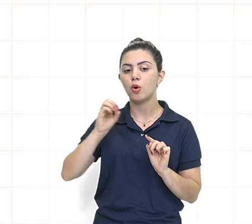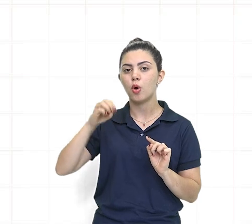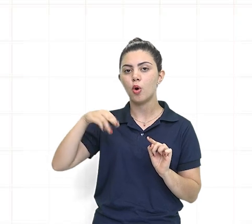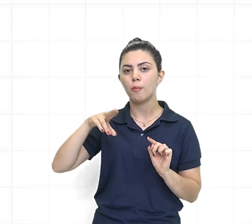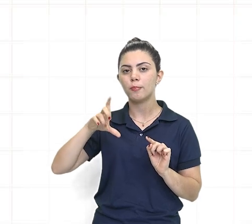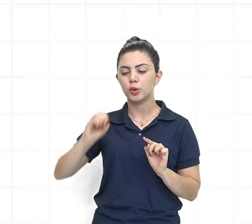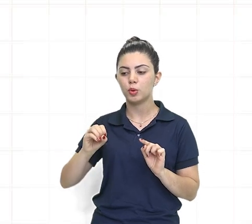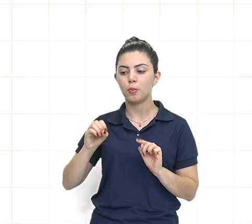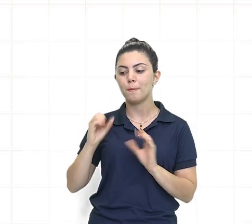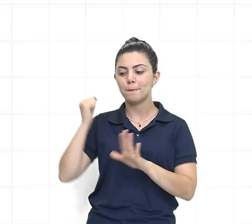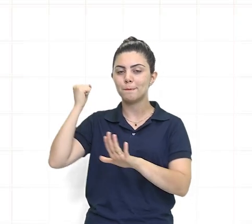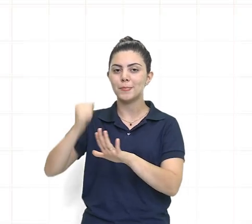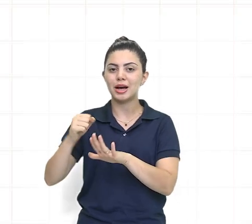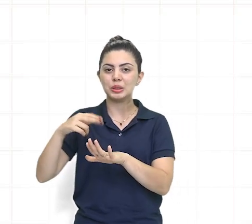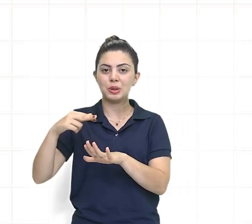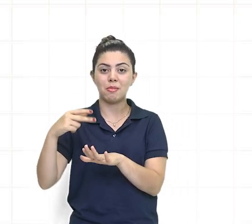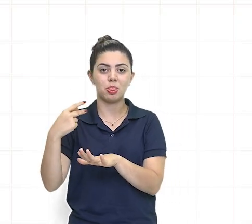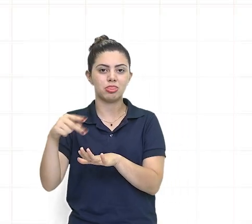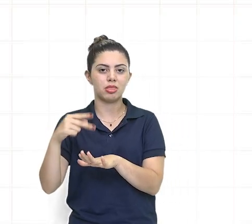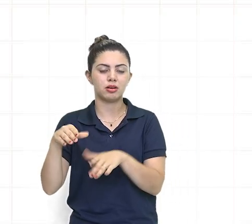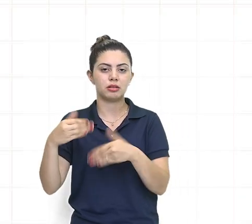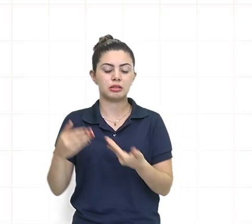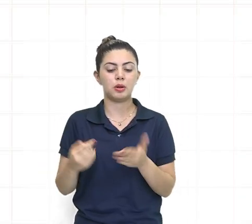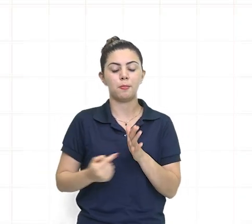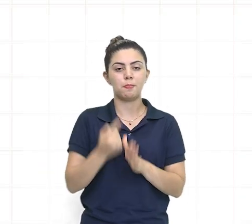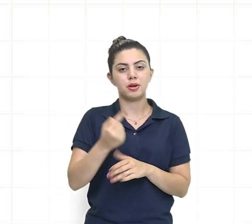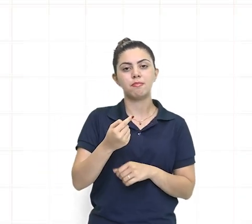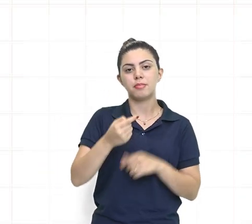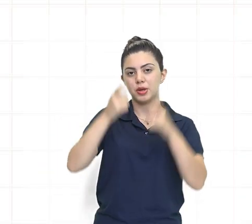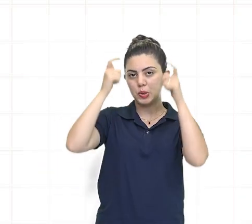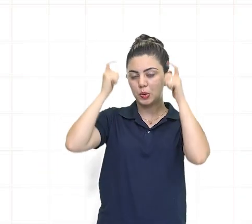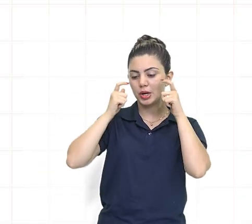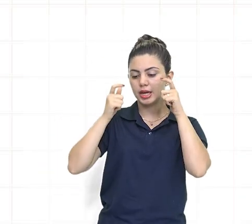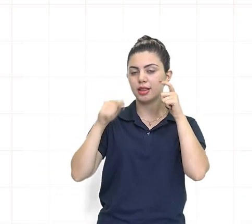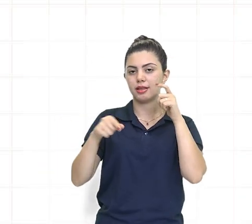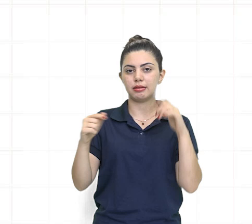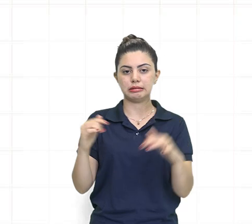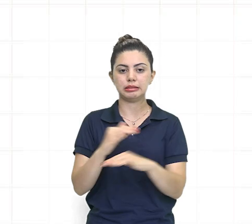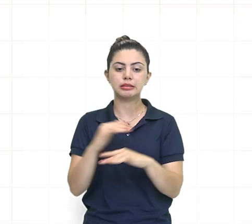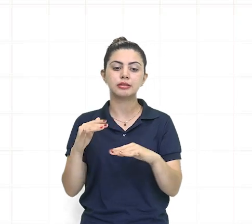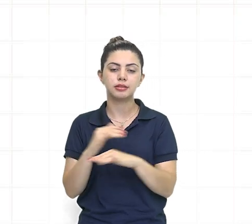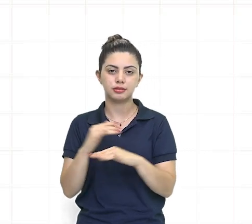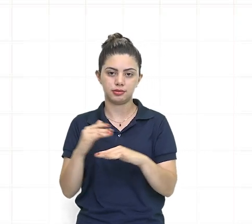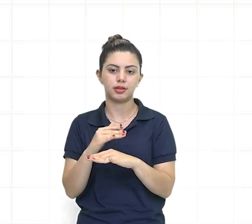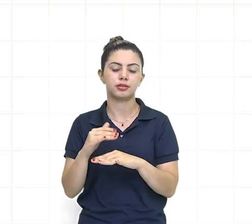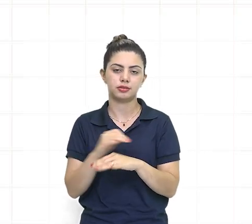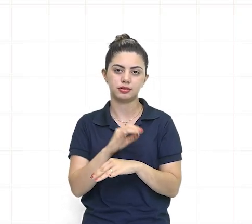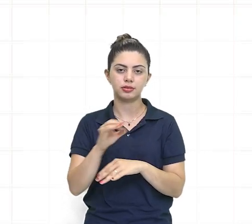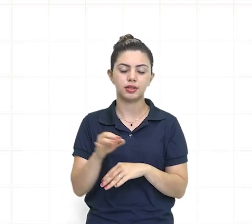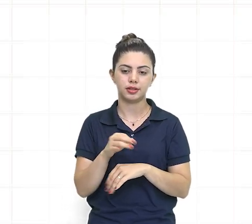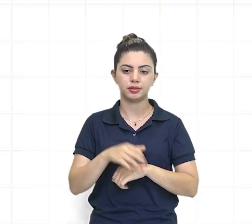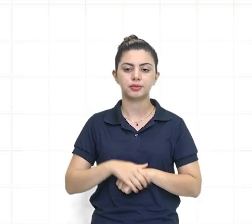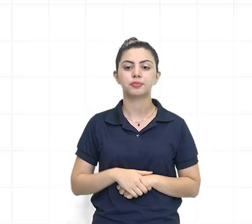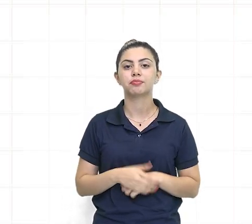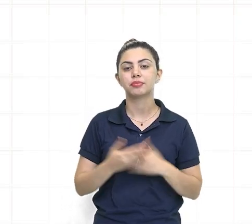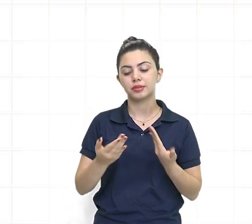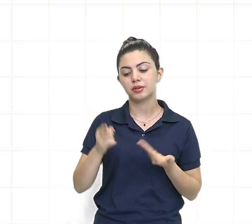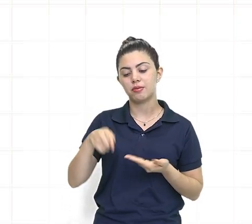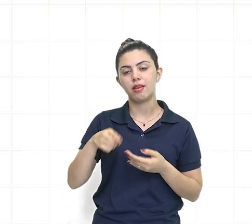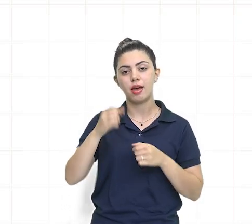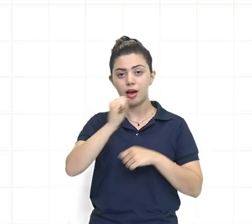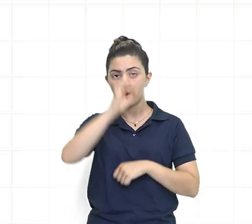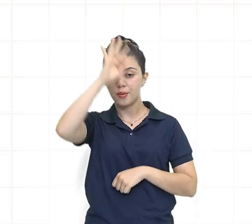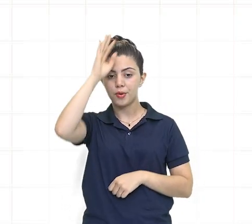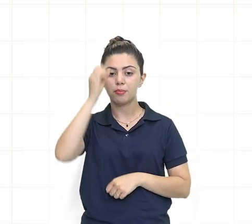se torna aí, então, né, o primeiro rei dessa cidade, não, que é formado, então, aí, né, mesmo que é Roma,